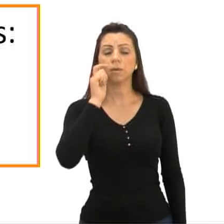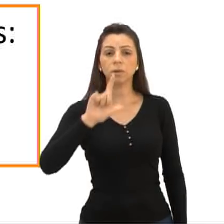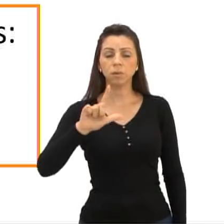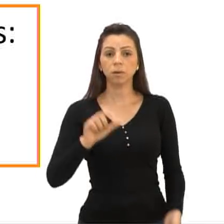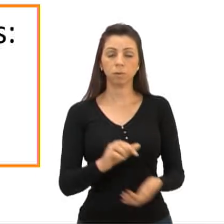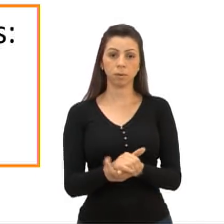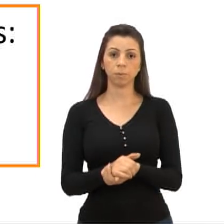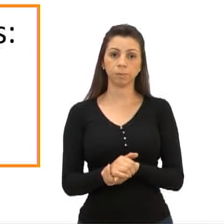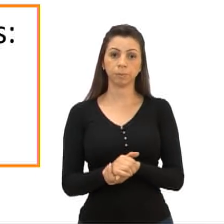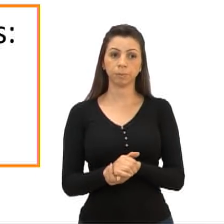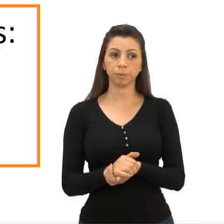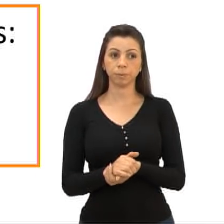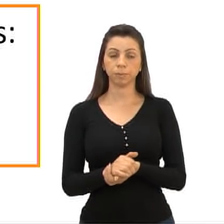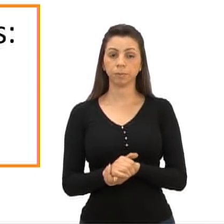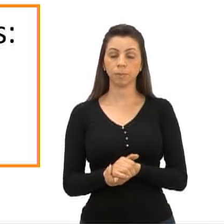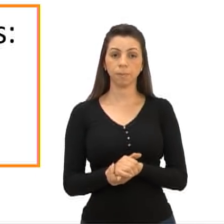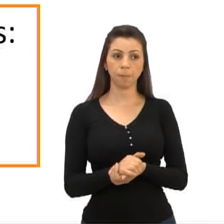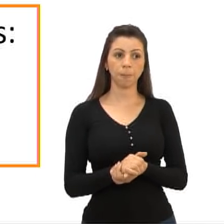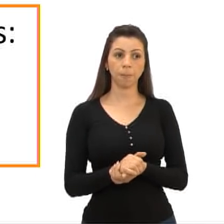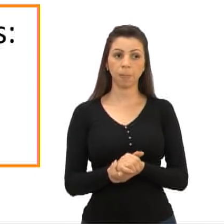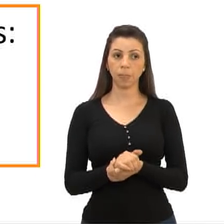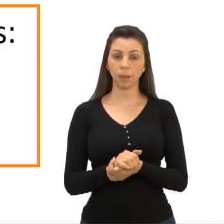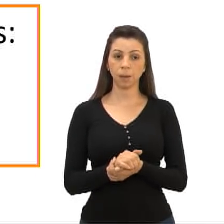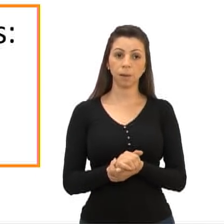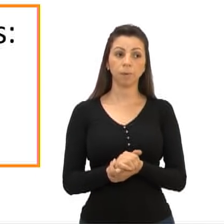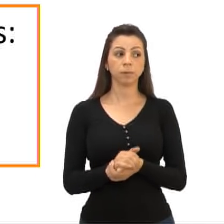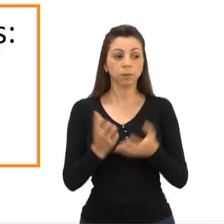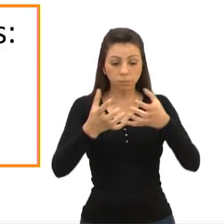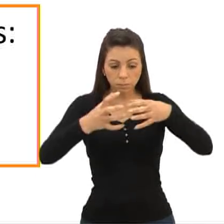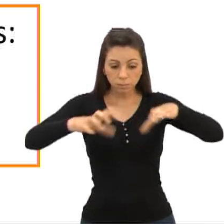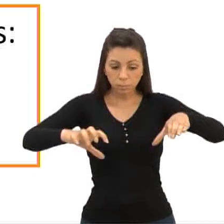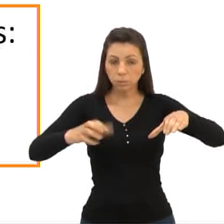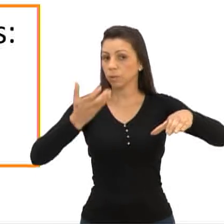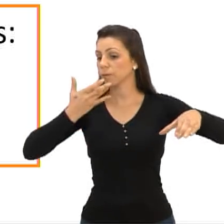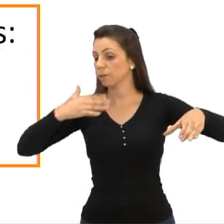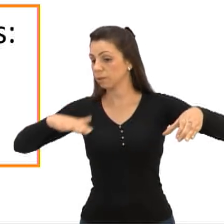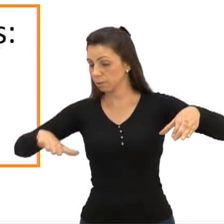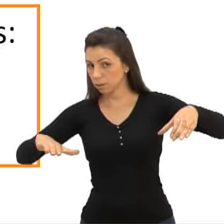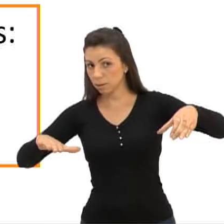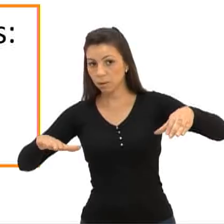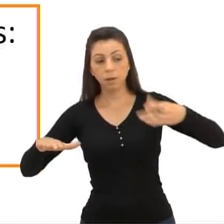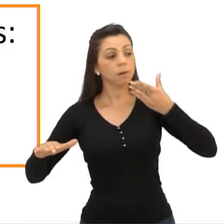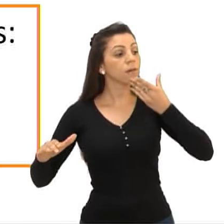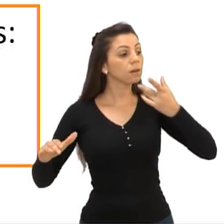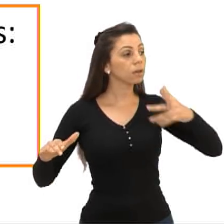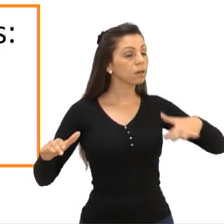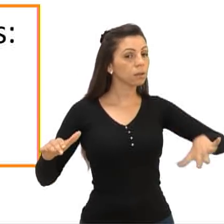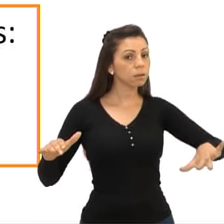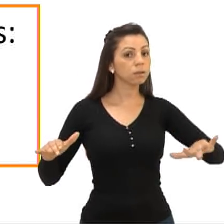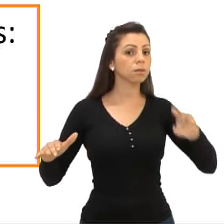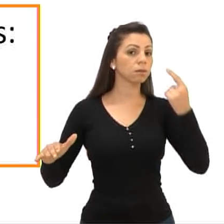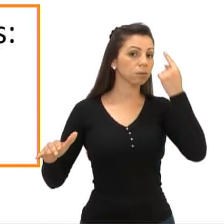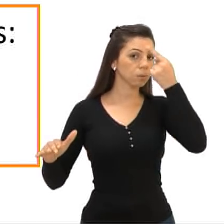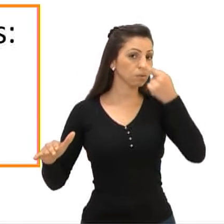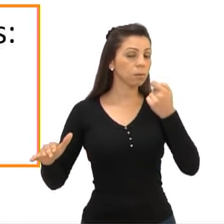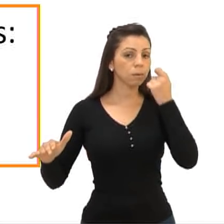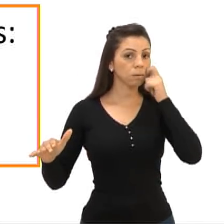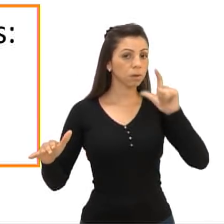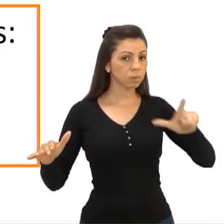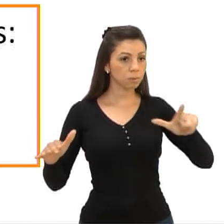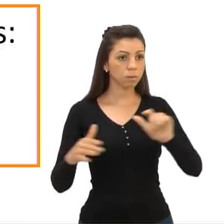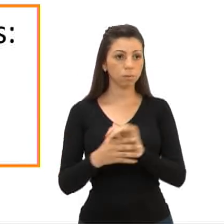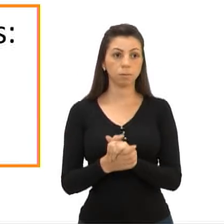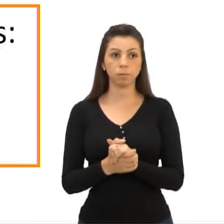as crianças e as crianças com olhos azuis, ficando 7 sobre 2, pois